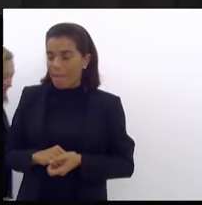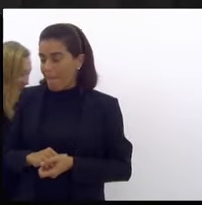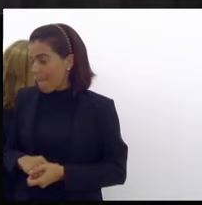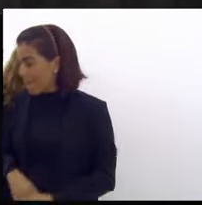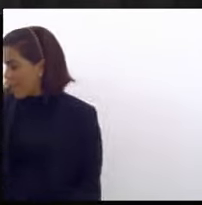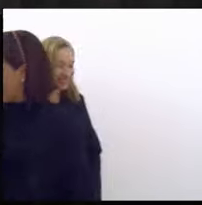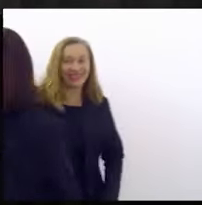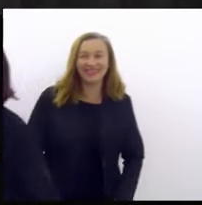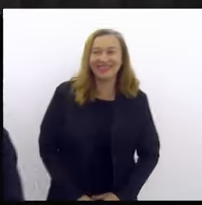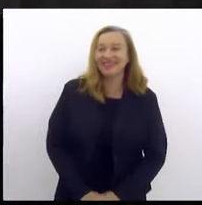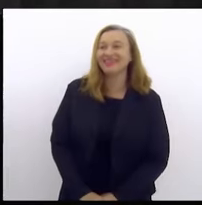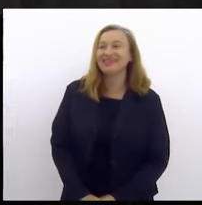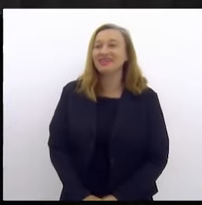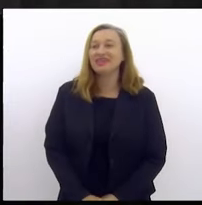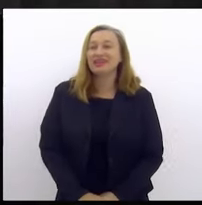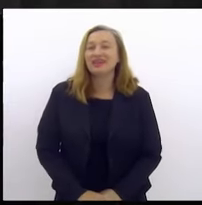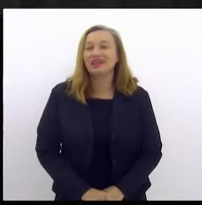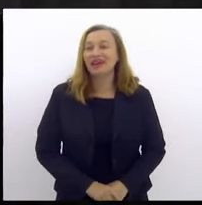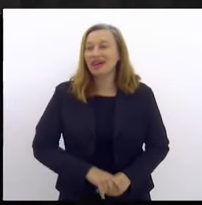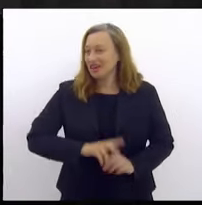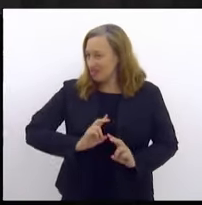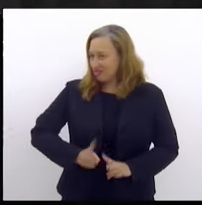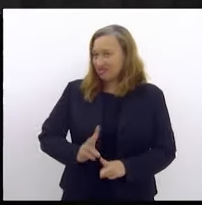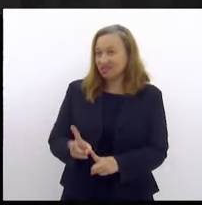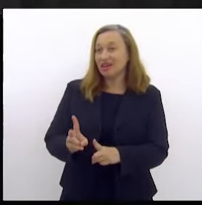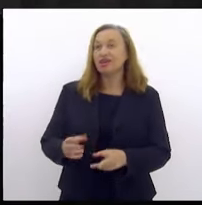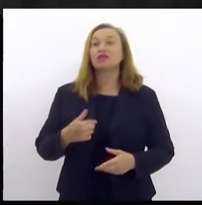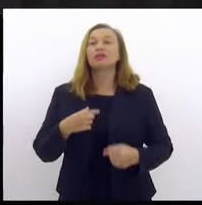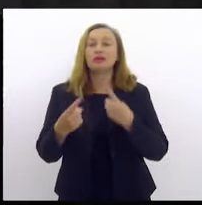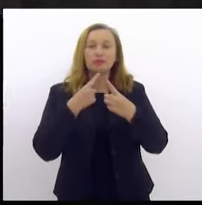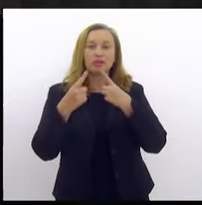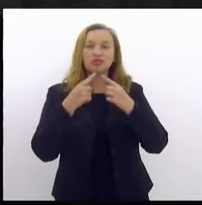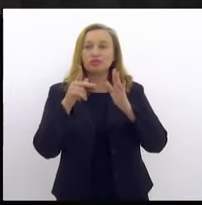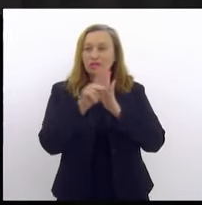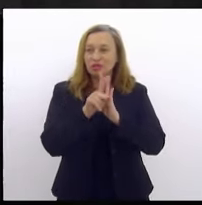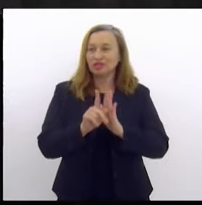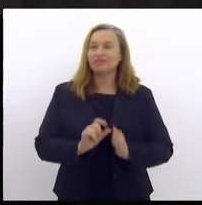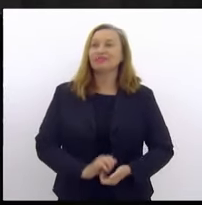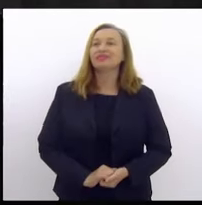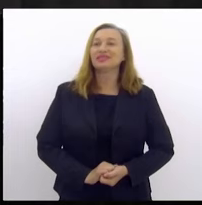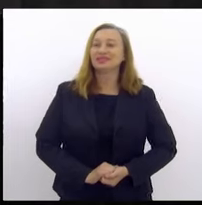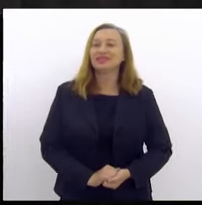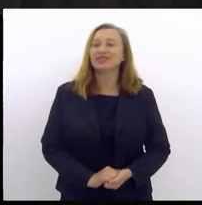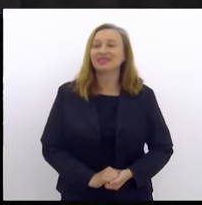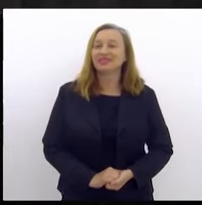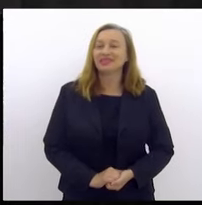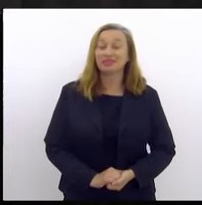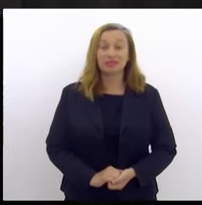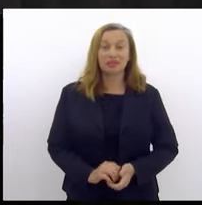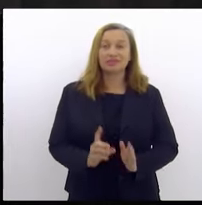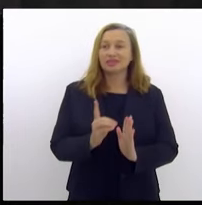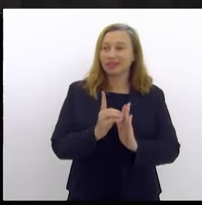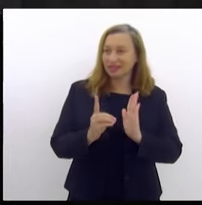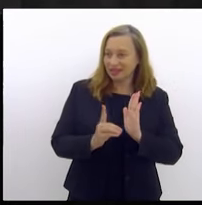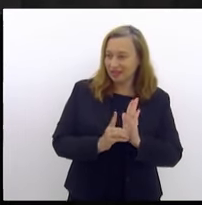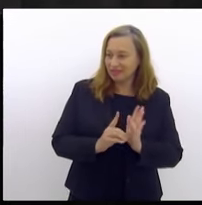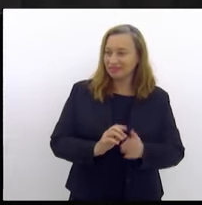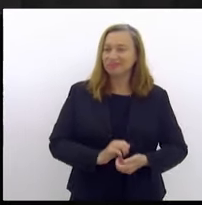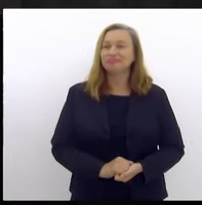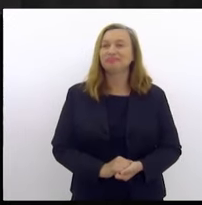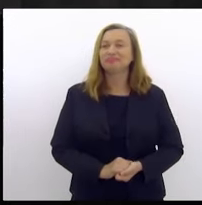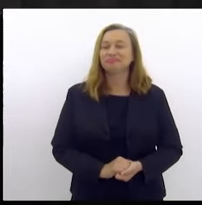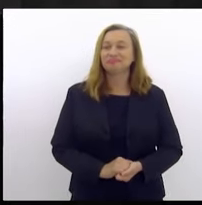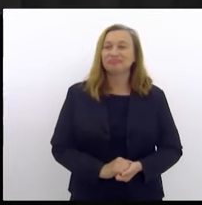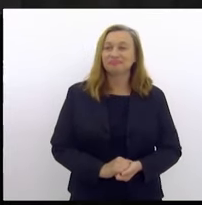embora. Aí essa merda vai de ladeira abaixo. E eu estou aqui para discutir o projeto. Esse decreto, que